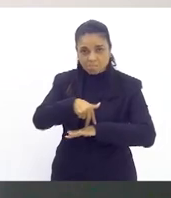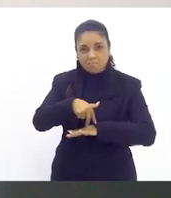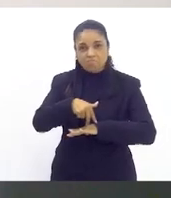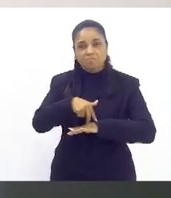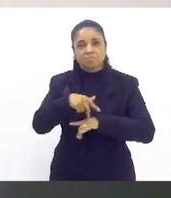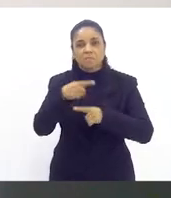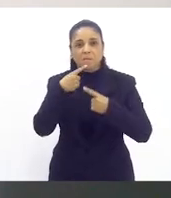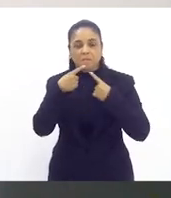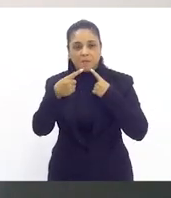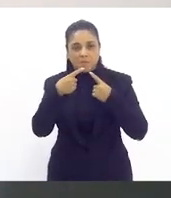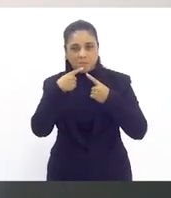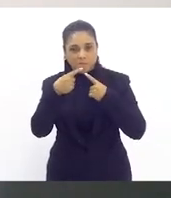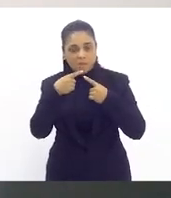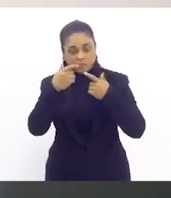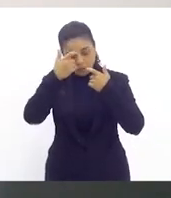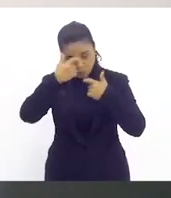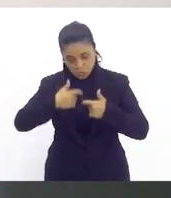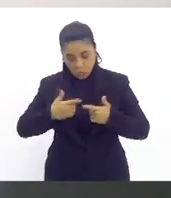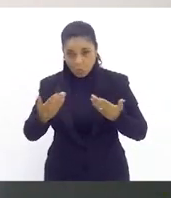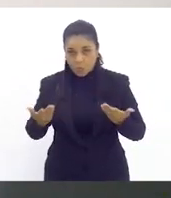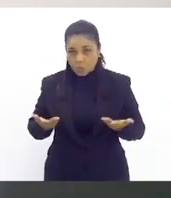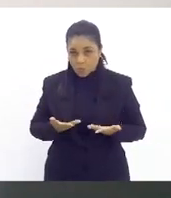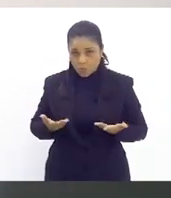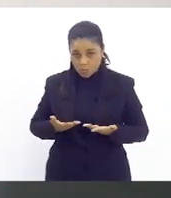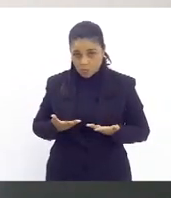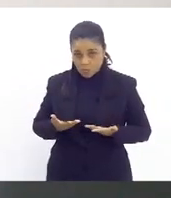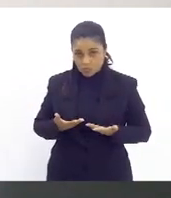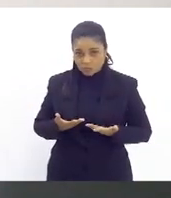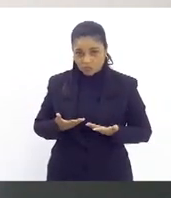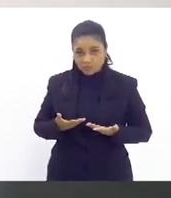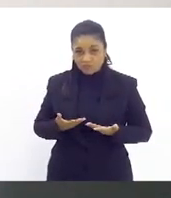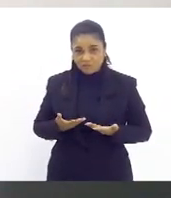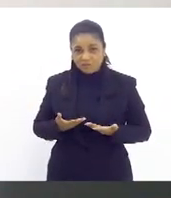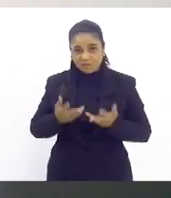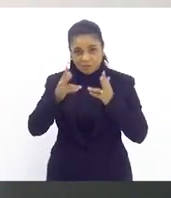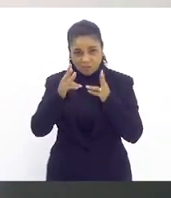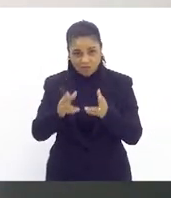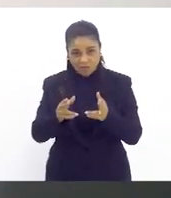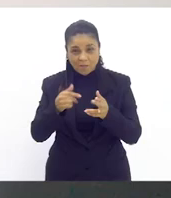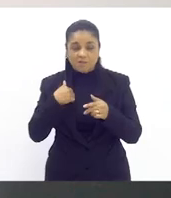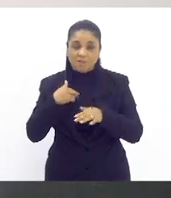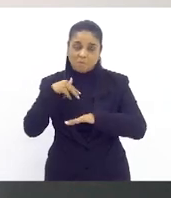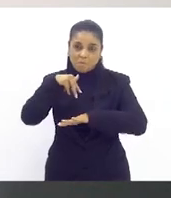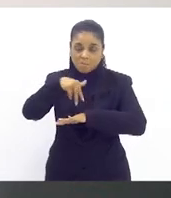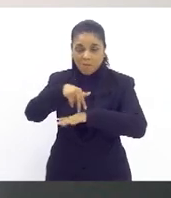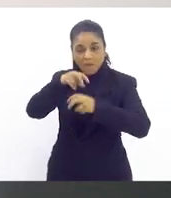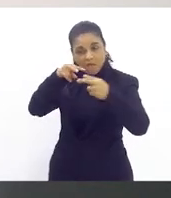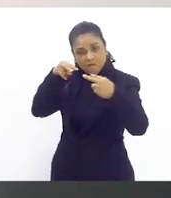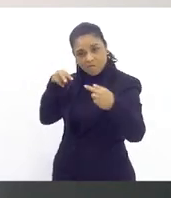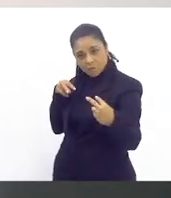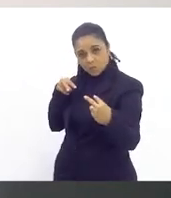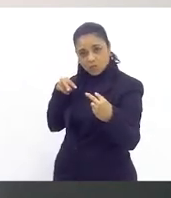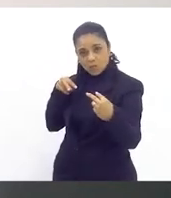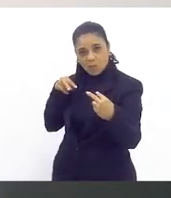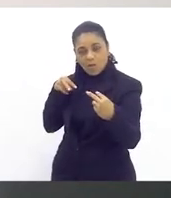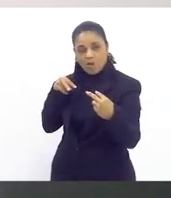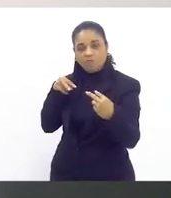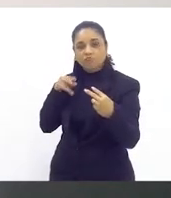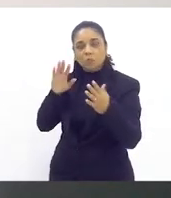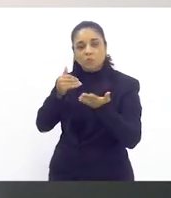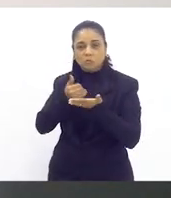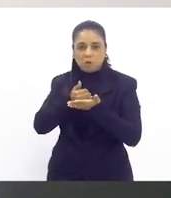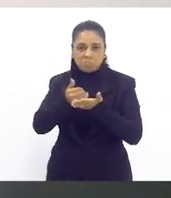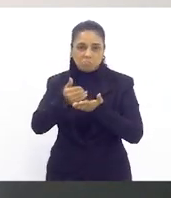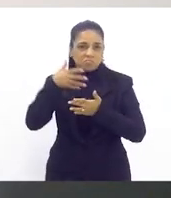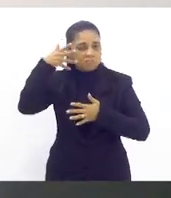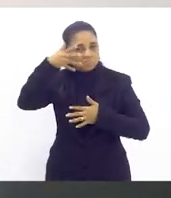se não conseguimos estar de corpo presente como estou aqui agora com vocês a gente vai estar presente mesmo que online virtual como eu já apresentei no começo da